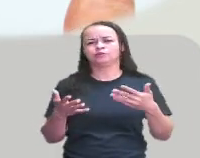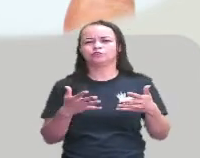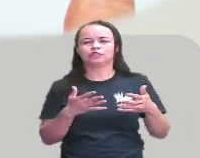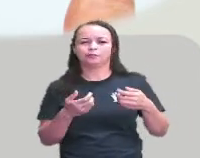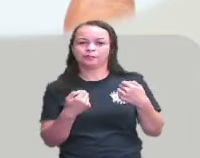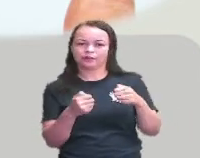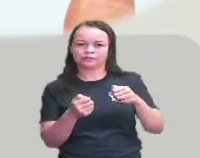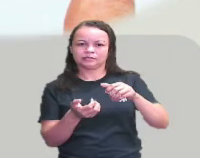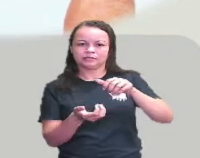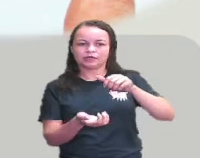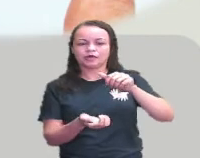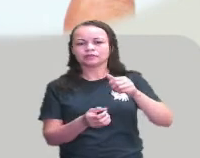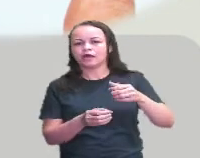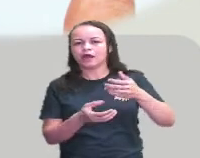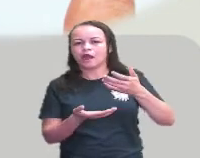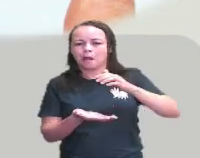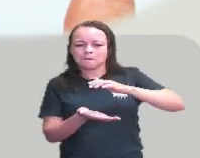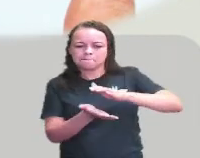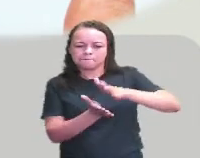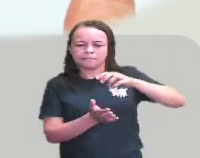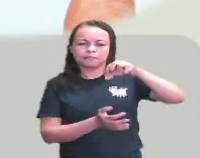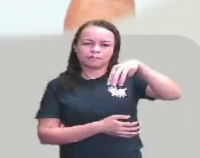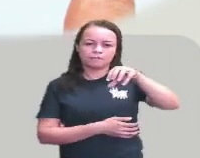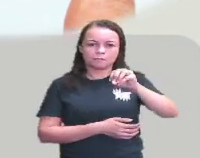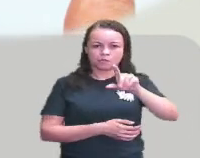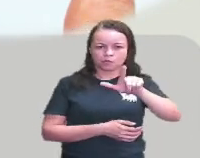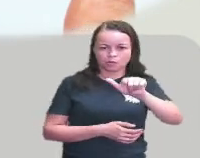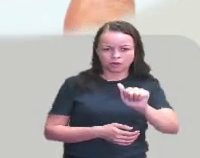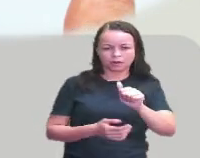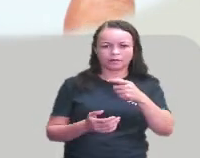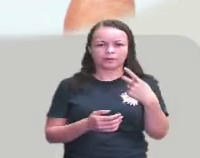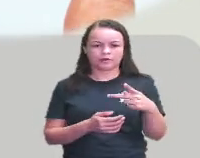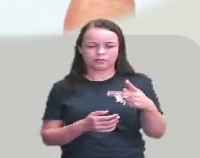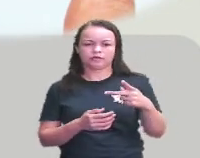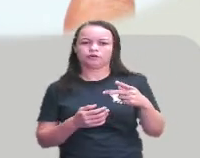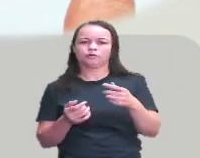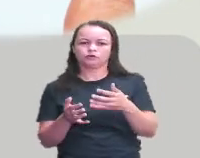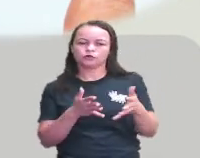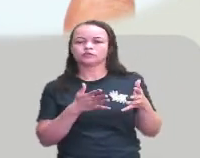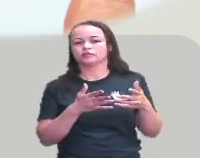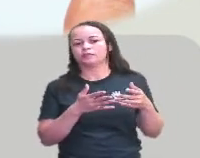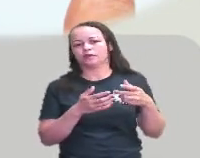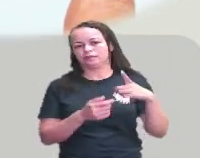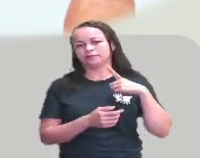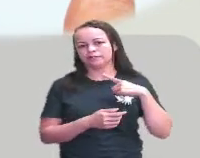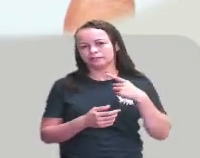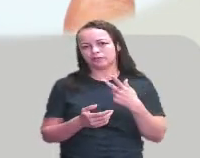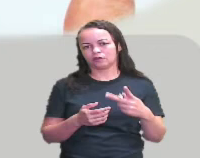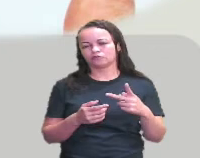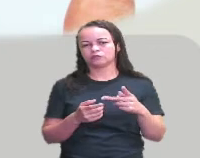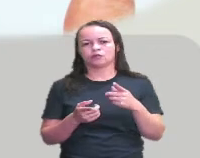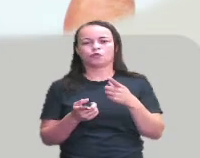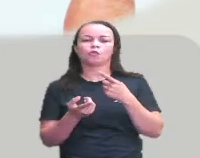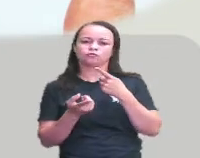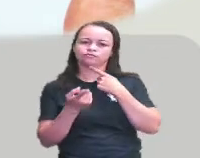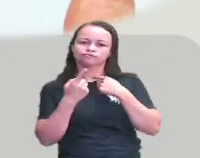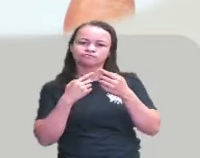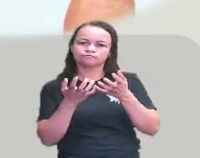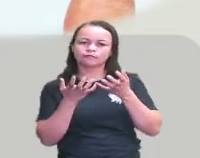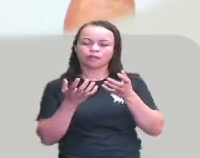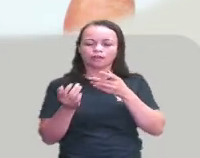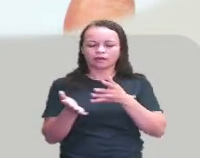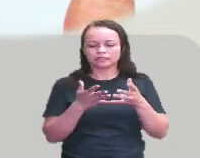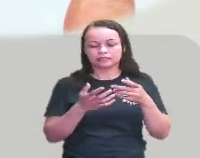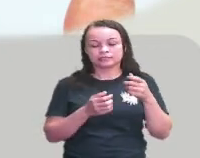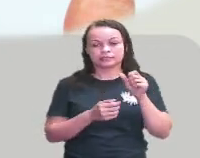mola para que aquele aparelho atua para a sua determinada função, como desejamos. E se essa